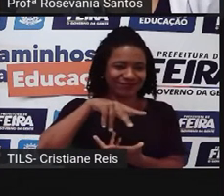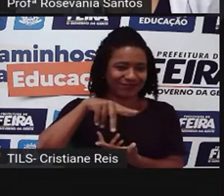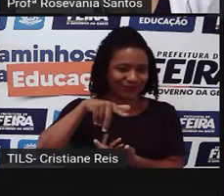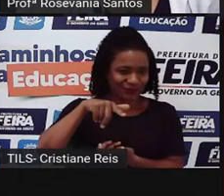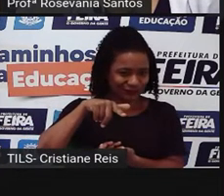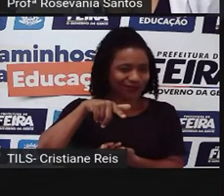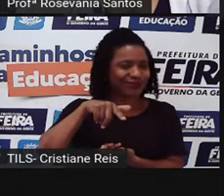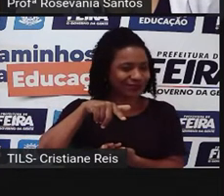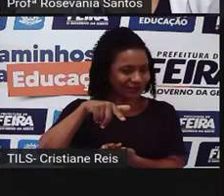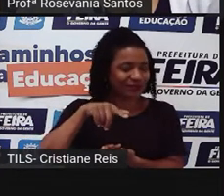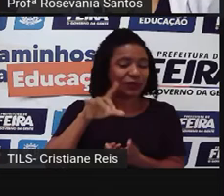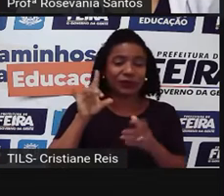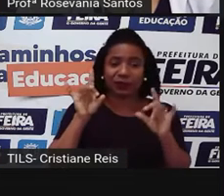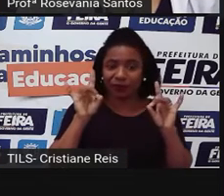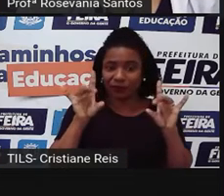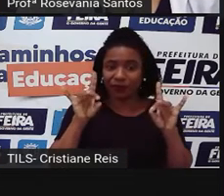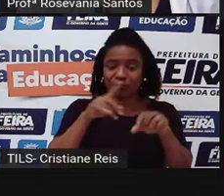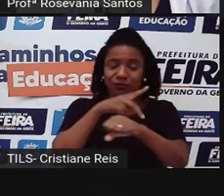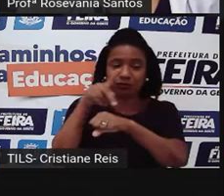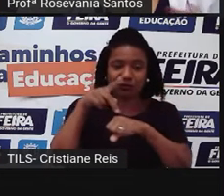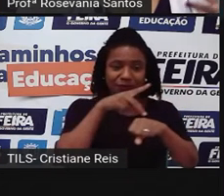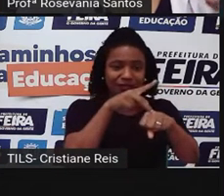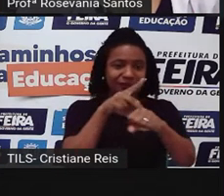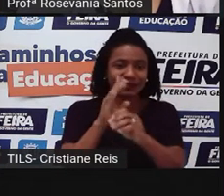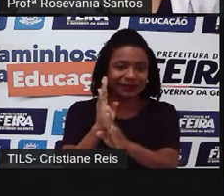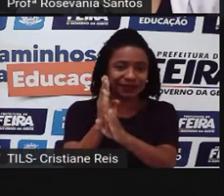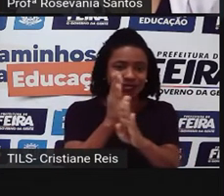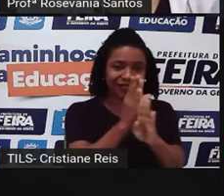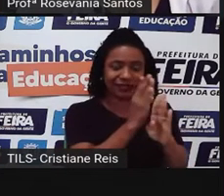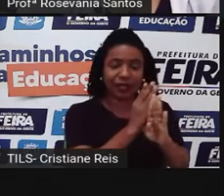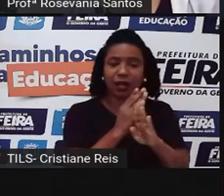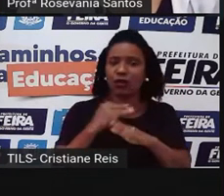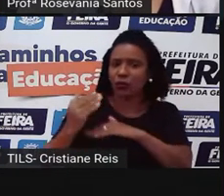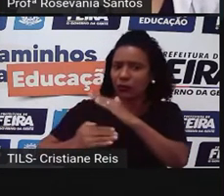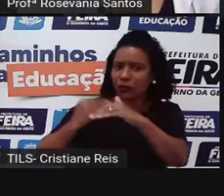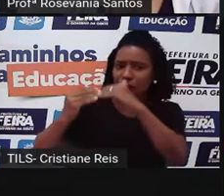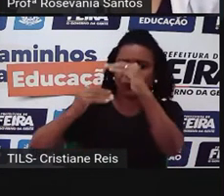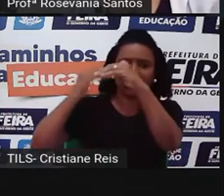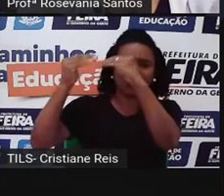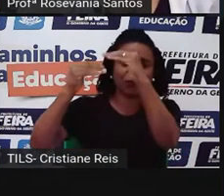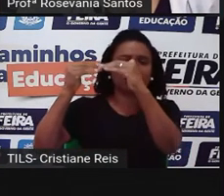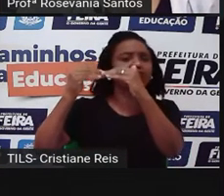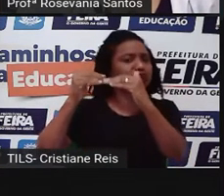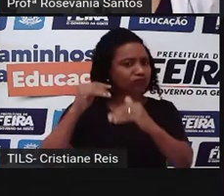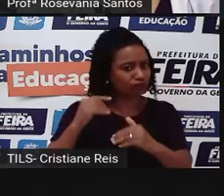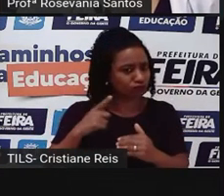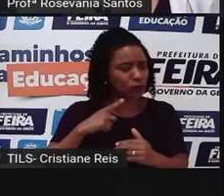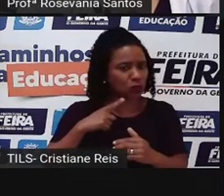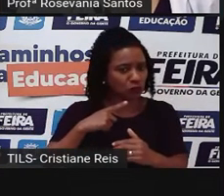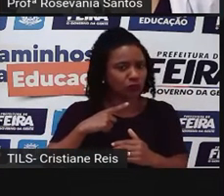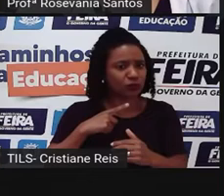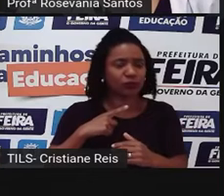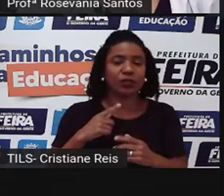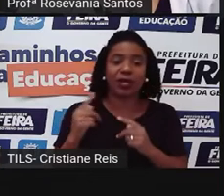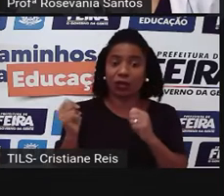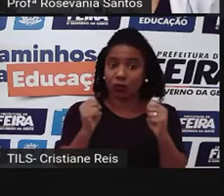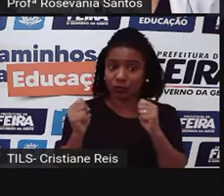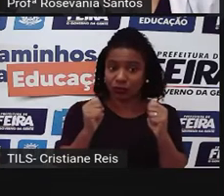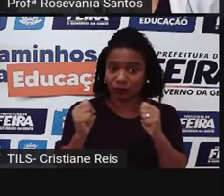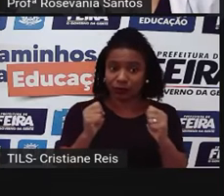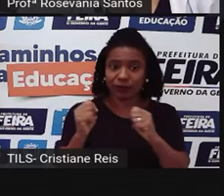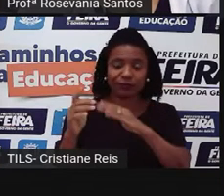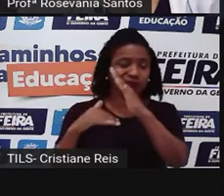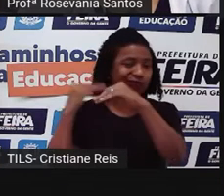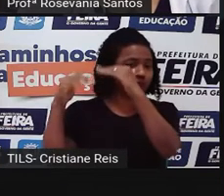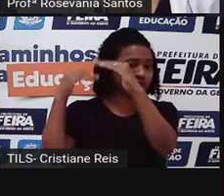Ou seja, eram os países, né, que tinham um desenvolvimento maior, um poderio maior. E eu tinha também, como vocês